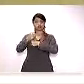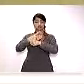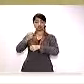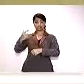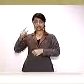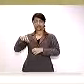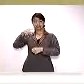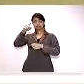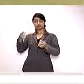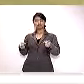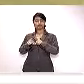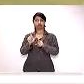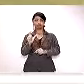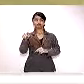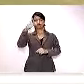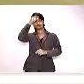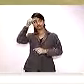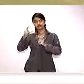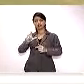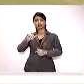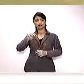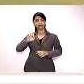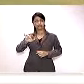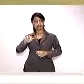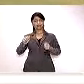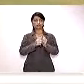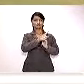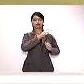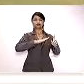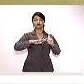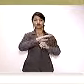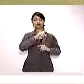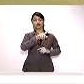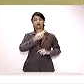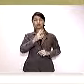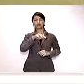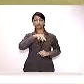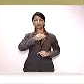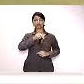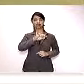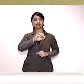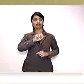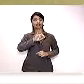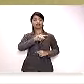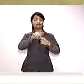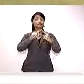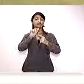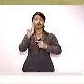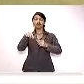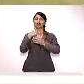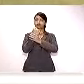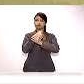firmado entre a Prefeitura de Limeira com a sociedade Operária humanitária tendo por finalidade atendimento de urgências e emergências de Pediatria na